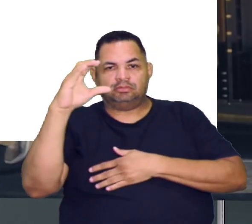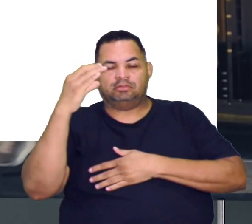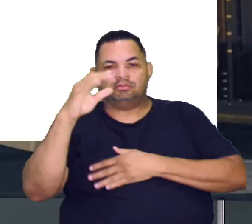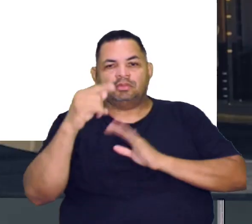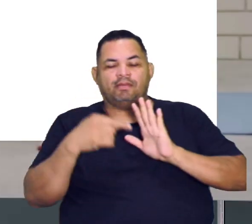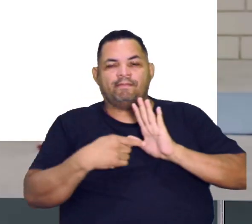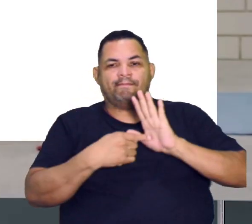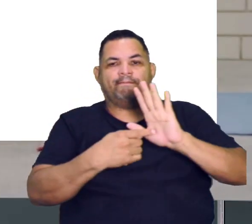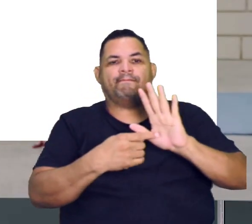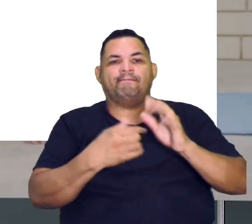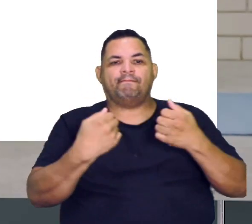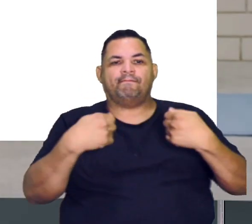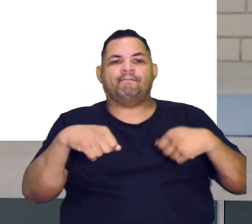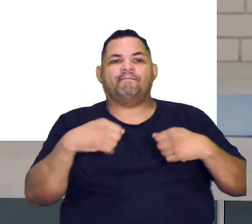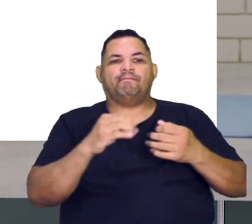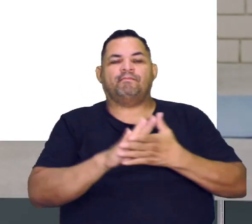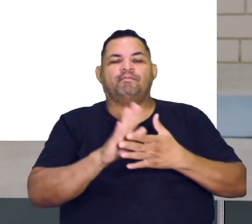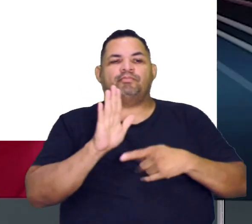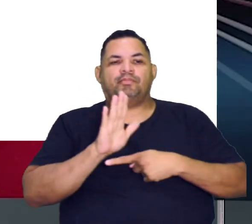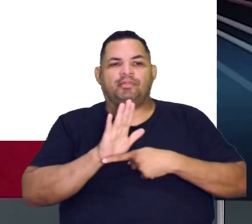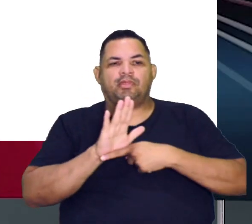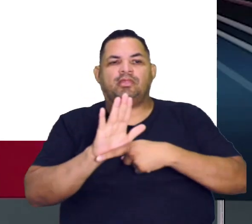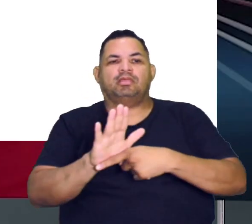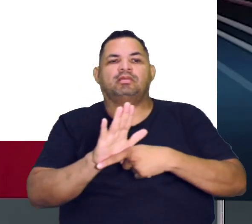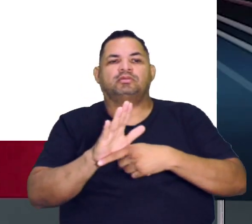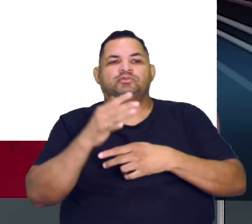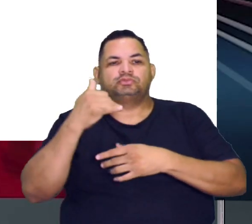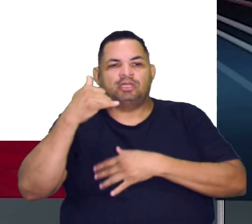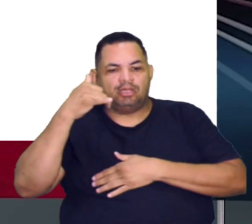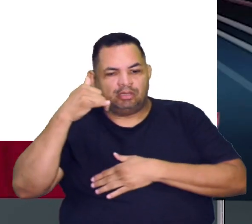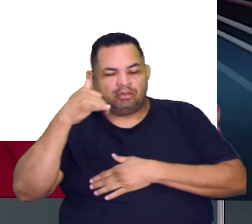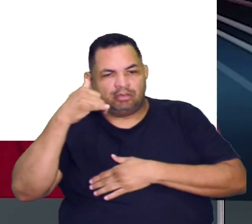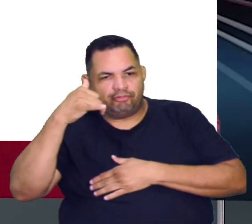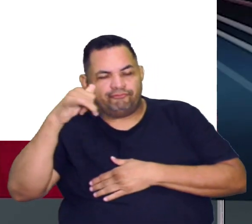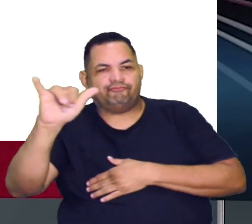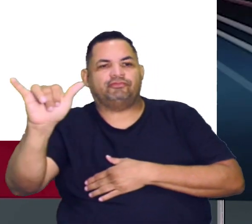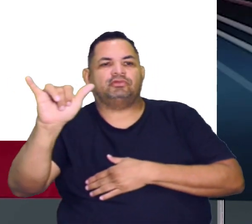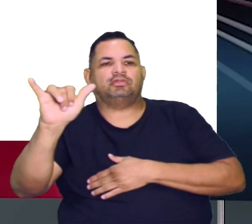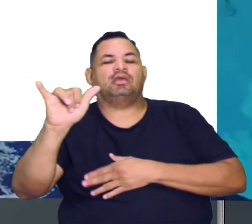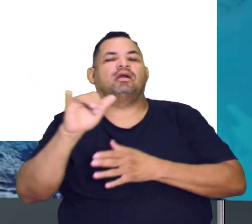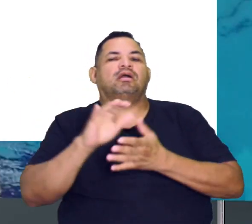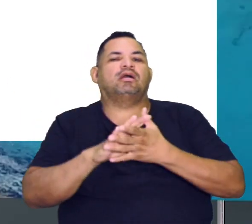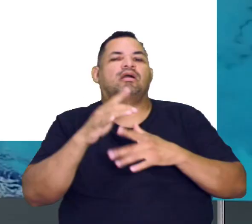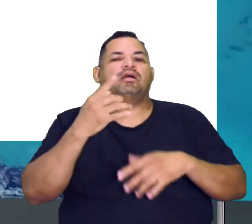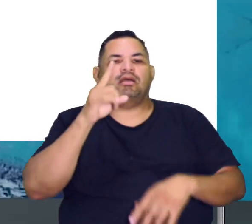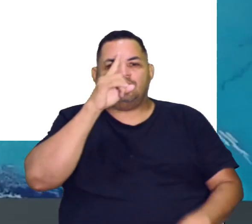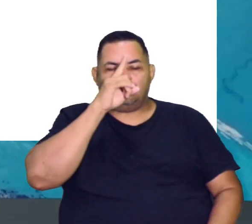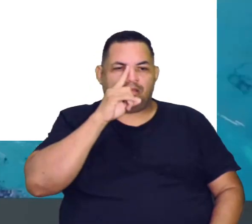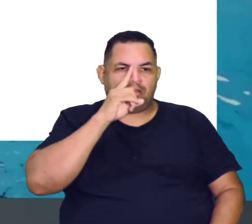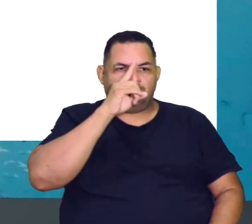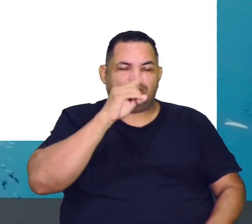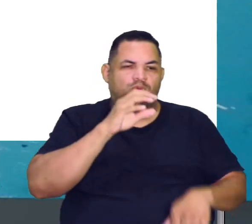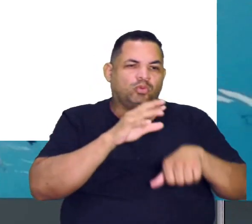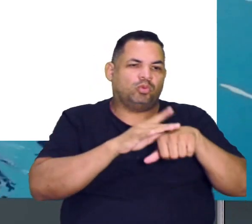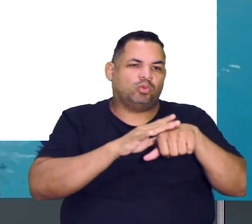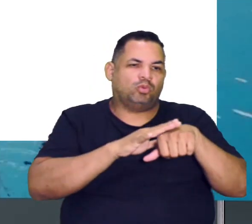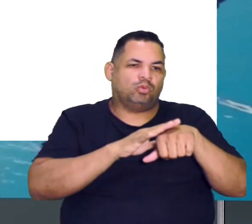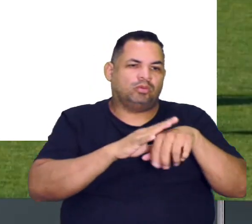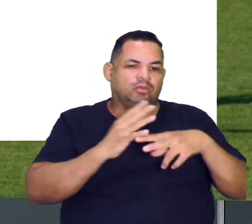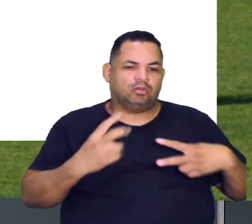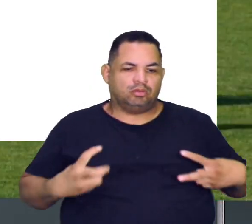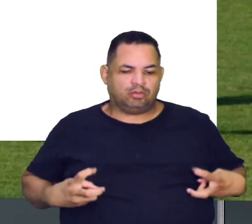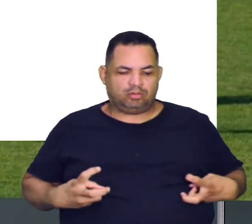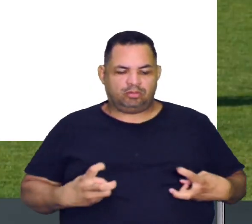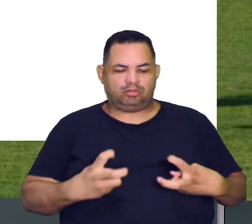atividade física pode sim contribuir para a prevenção e também a redução desse risco dessas doenças como o